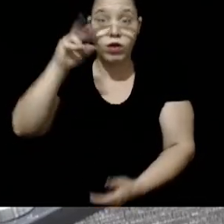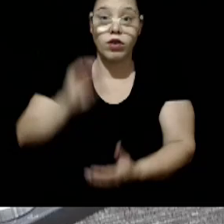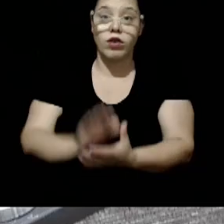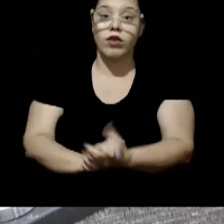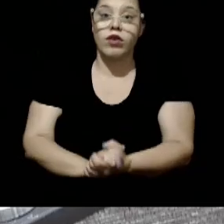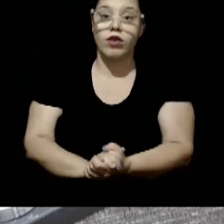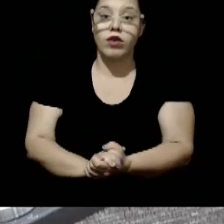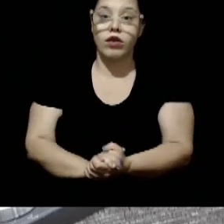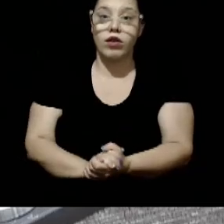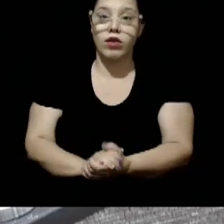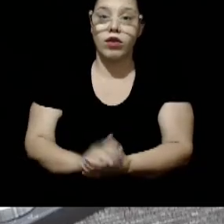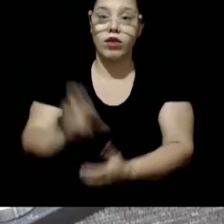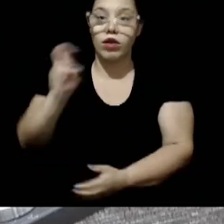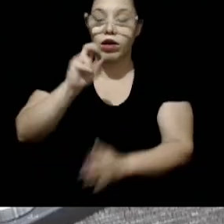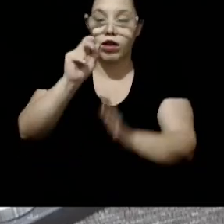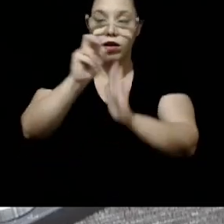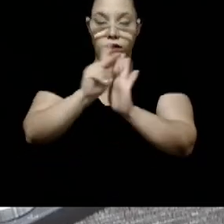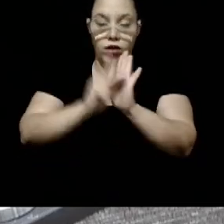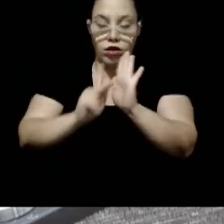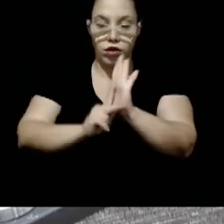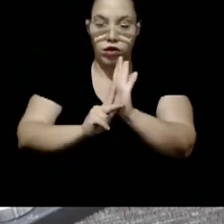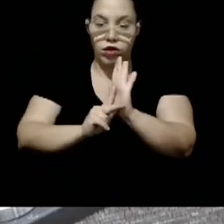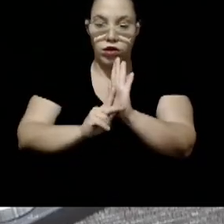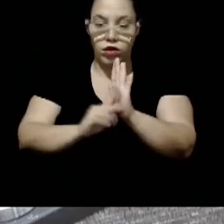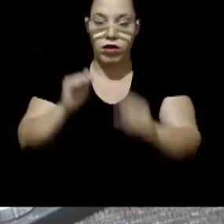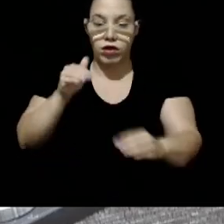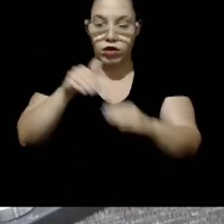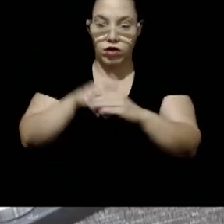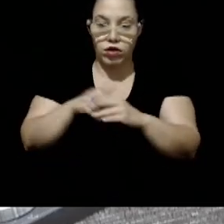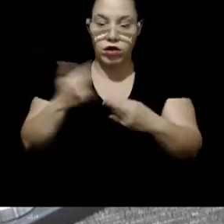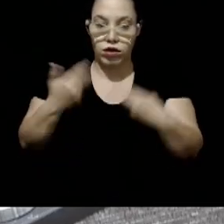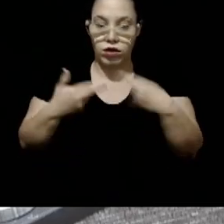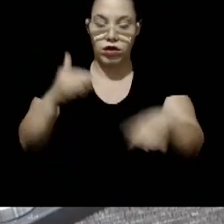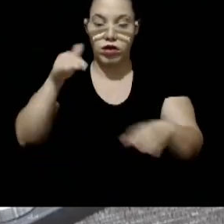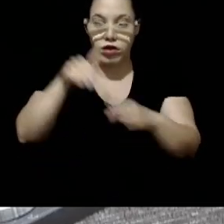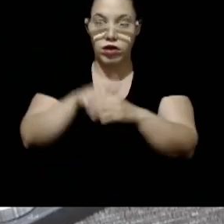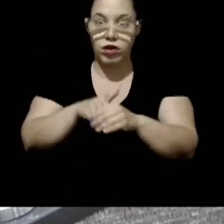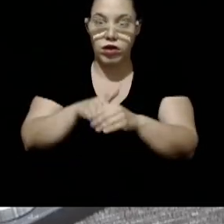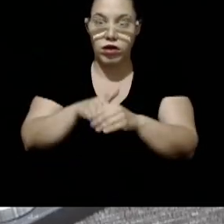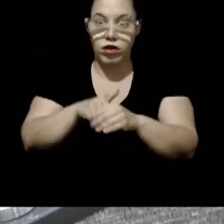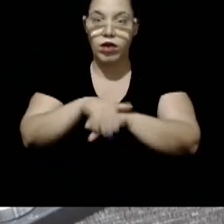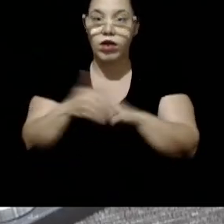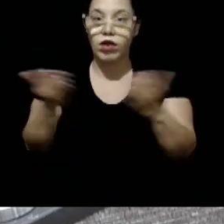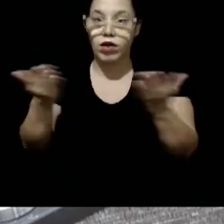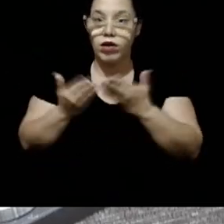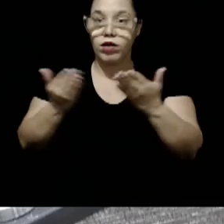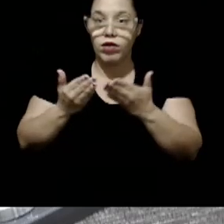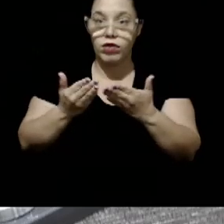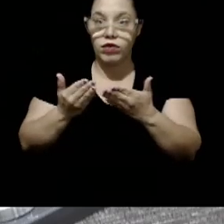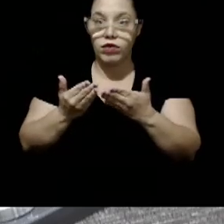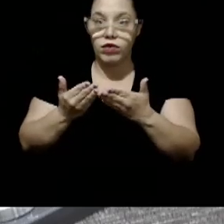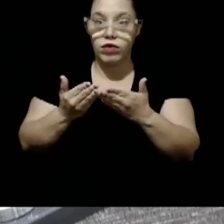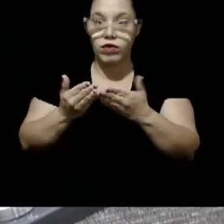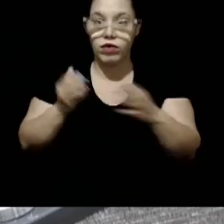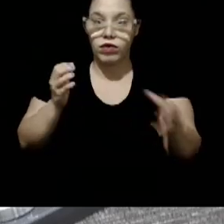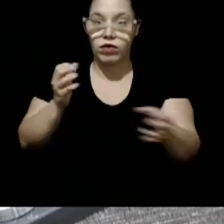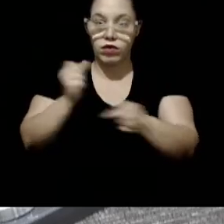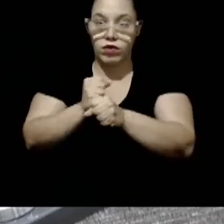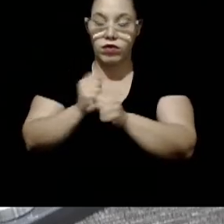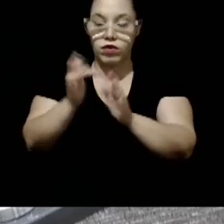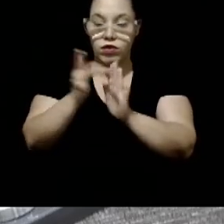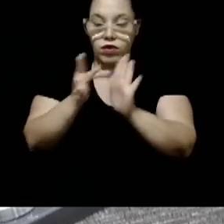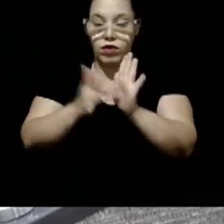cinco projetos que deveriam eh ser votados analisados e votados na noite de hoje eles serão incluídos na pauta da